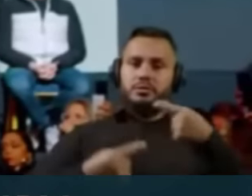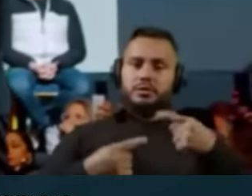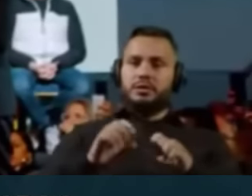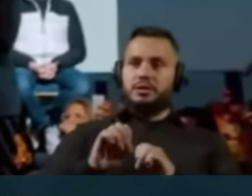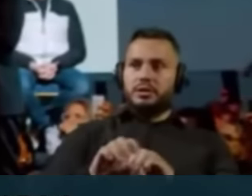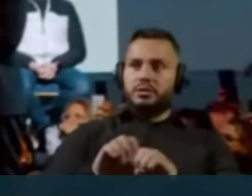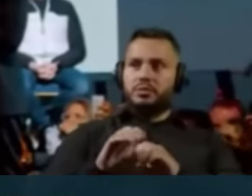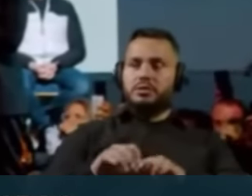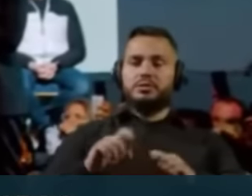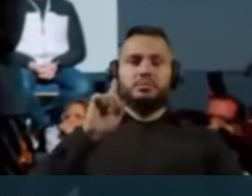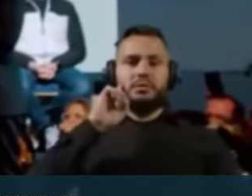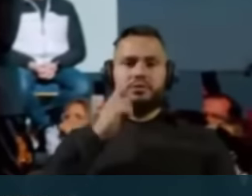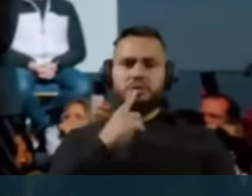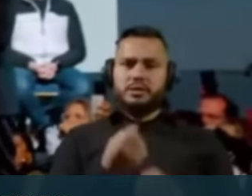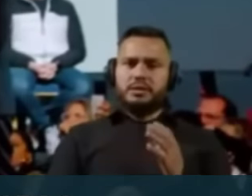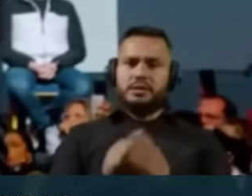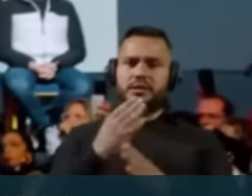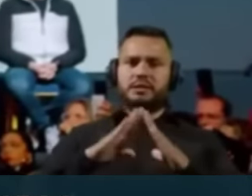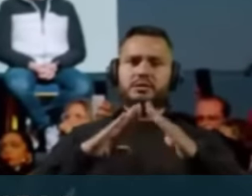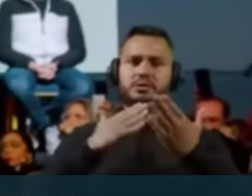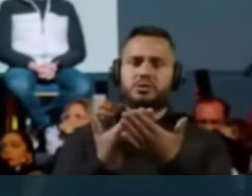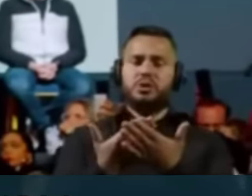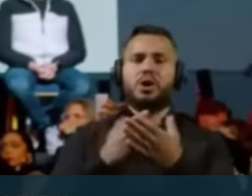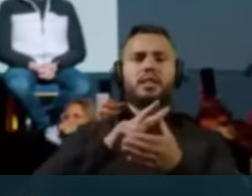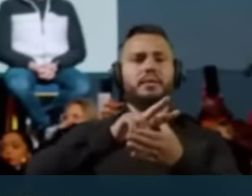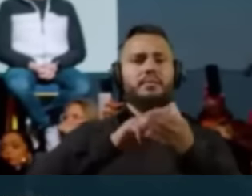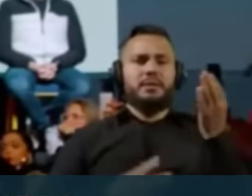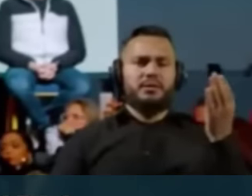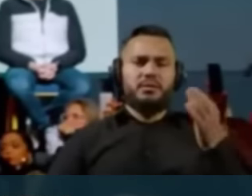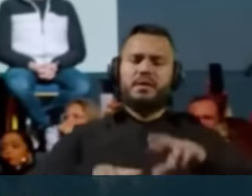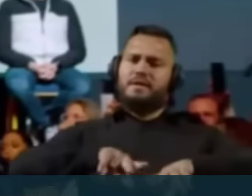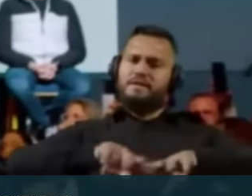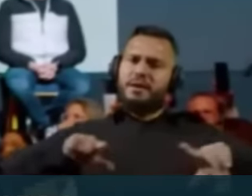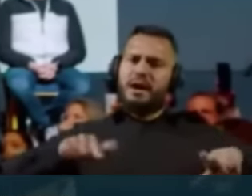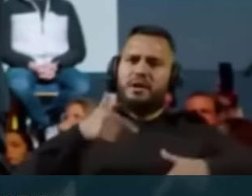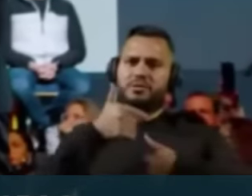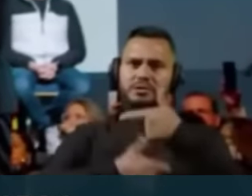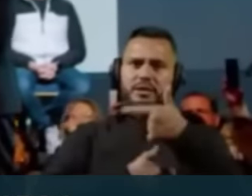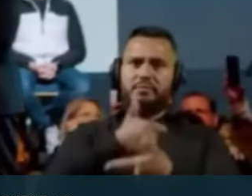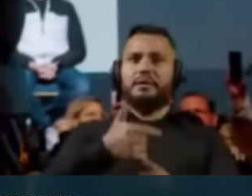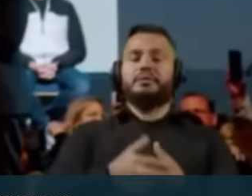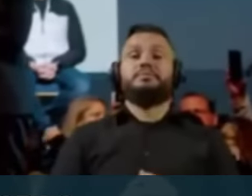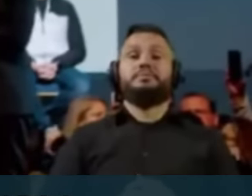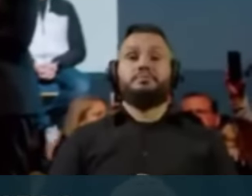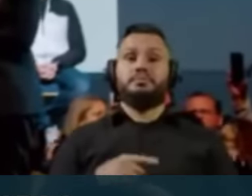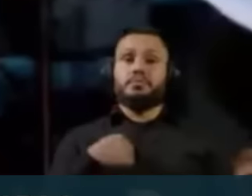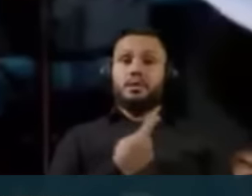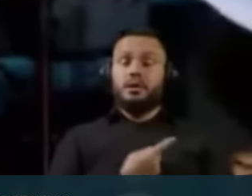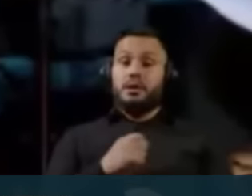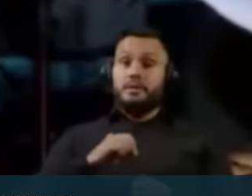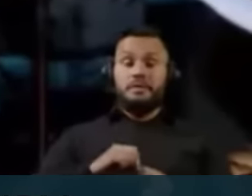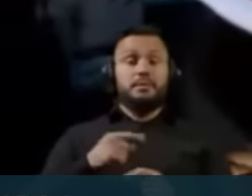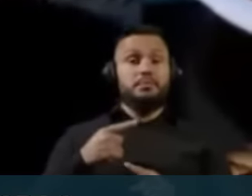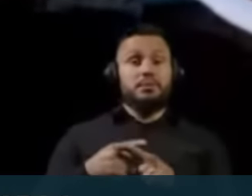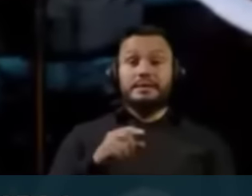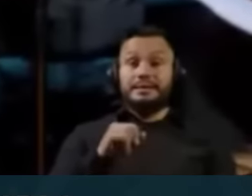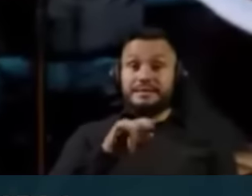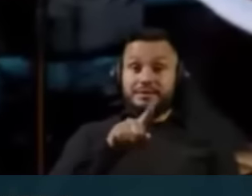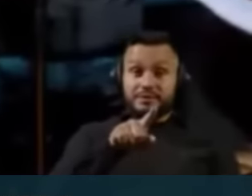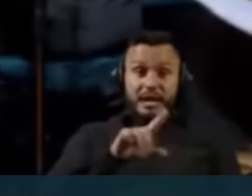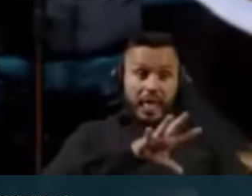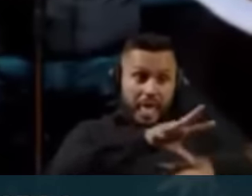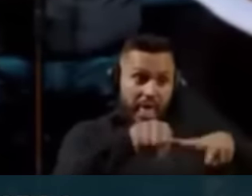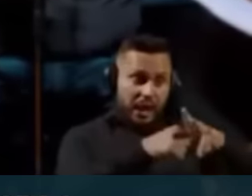criamos escolas bilíngues. Quanto trabalho nós fizemos? Fizemos porque se você fechar a torneira da